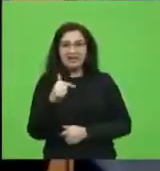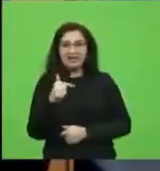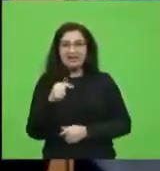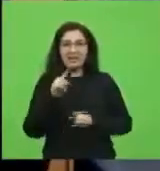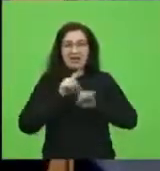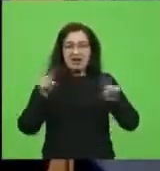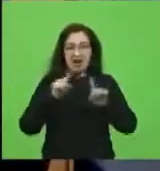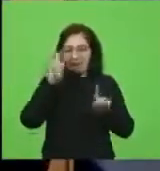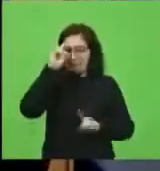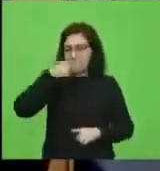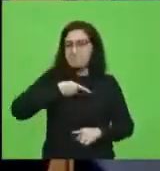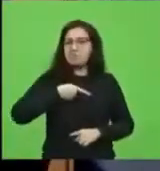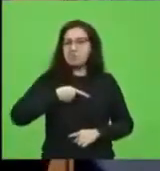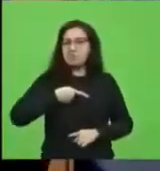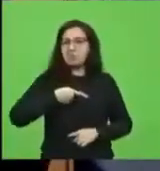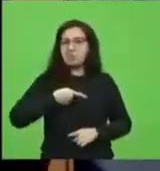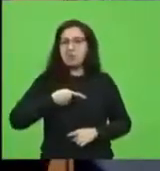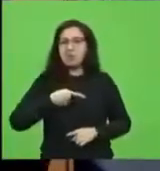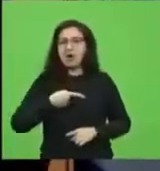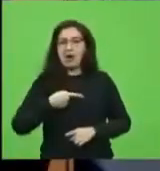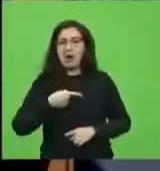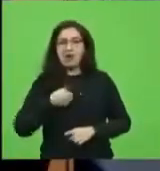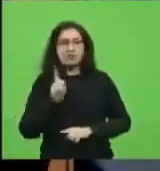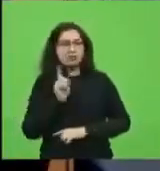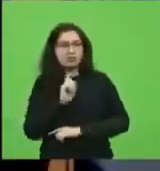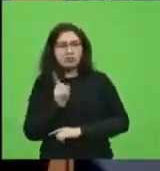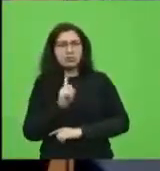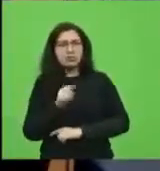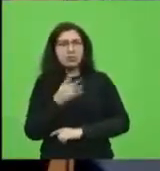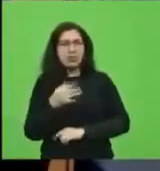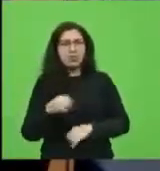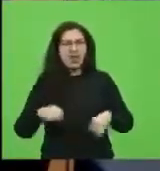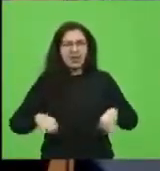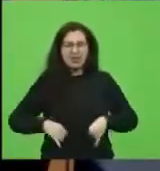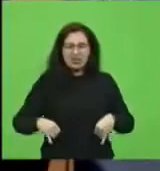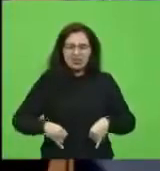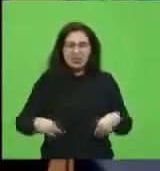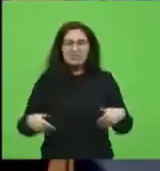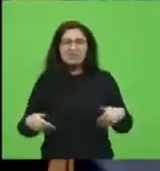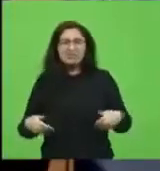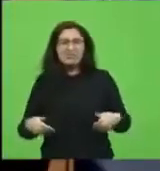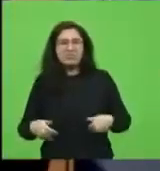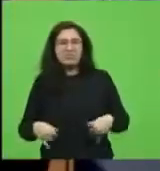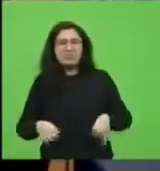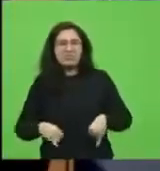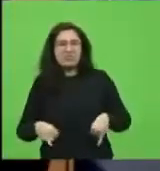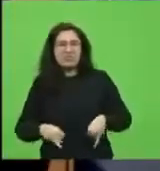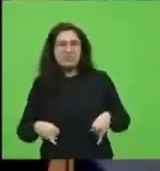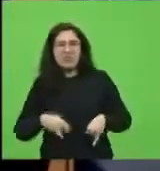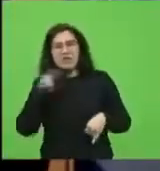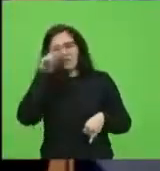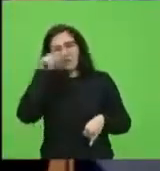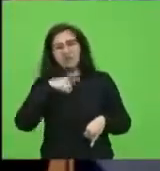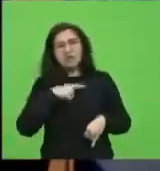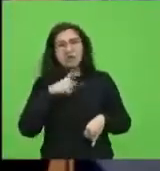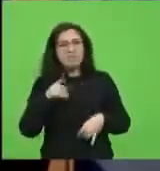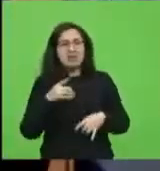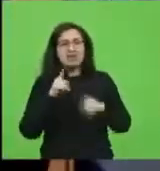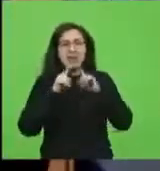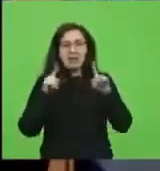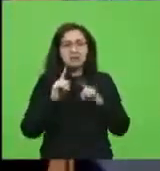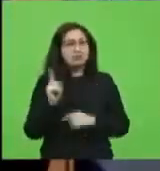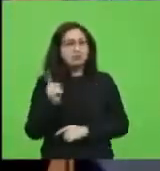dela. A gente via a dor dentro dela, ela nunca disse um ai. A preocupação dela era o marido, era os